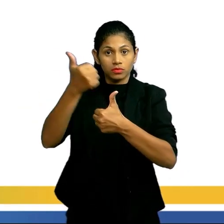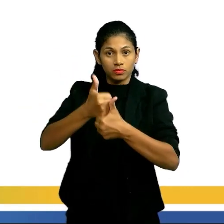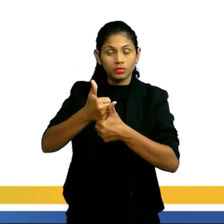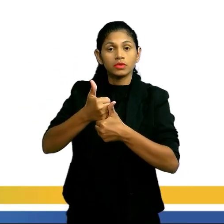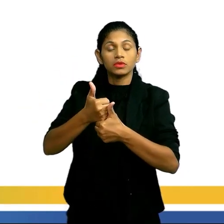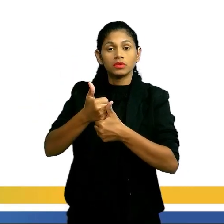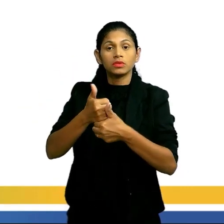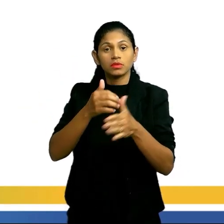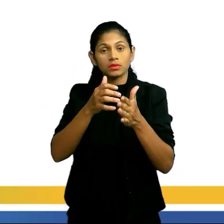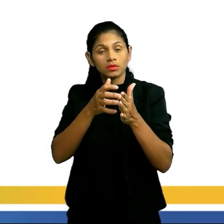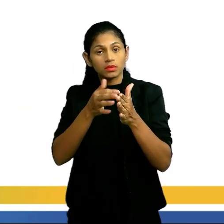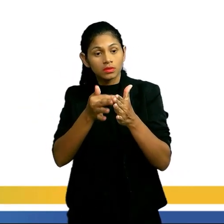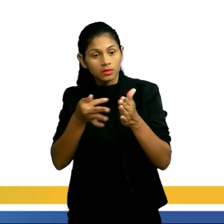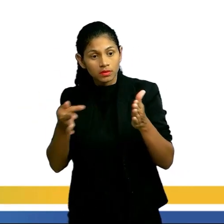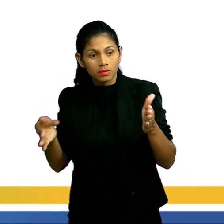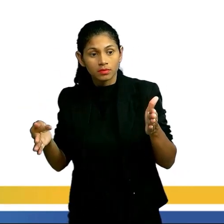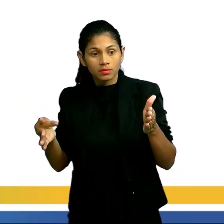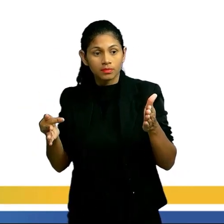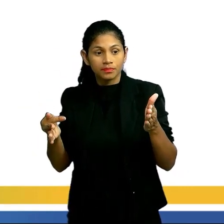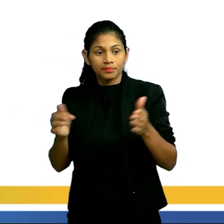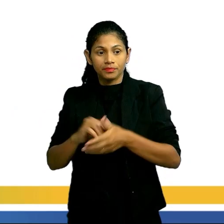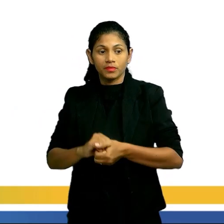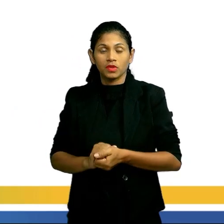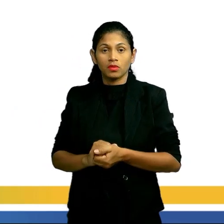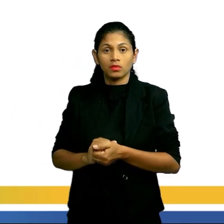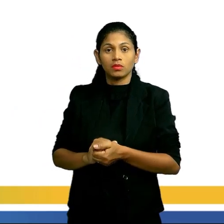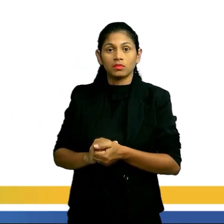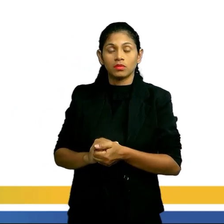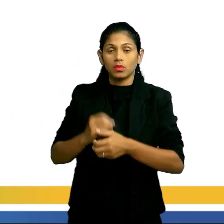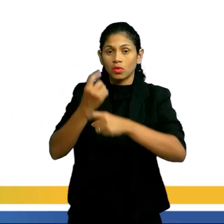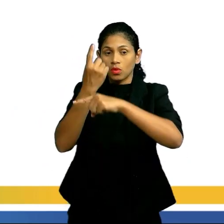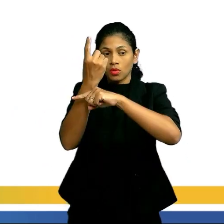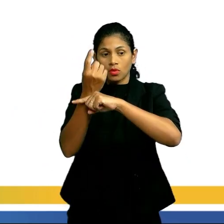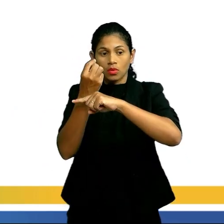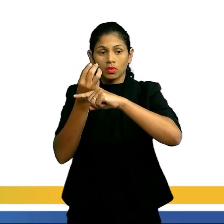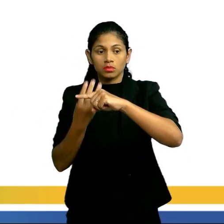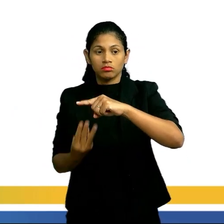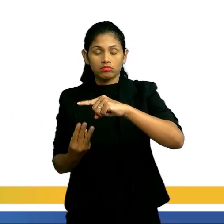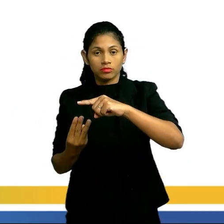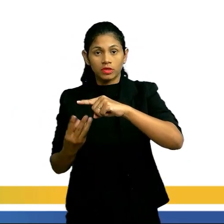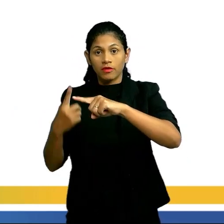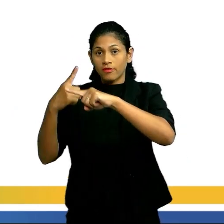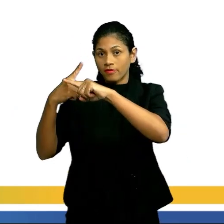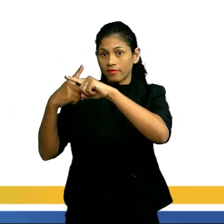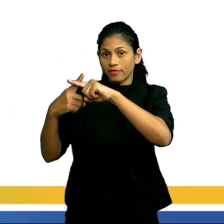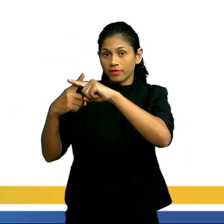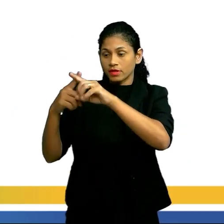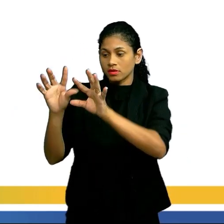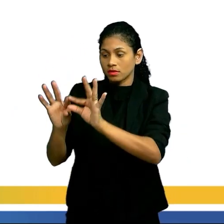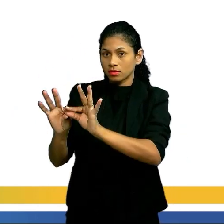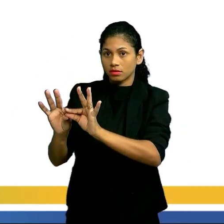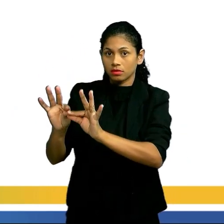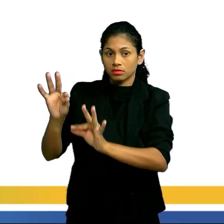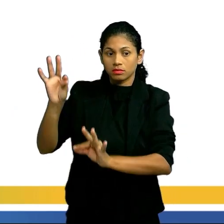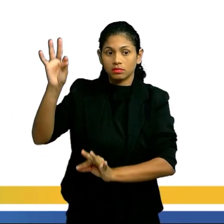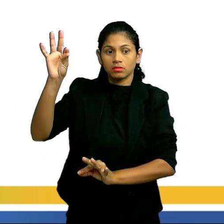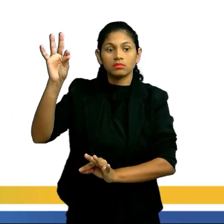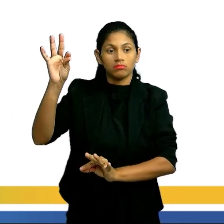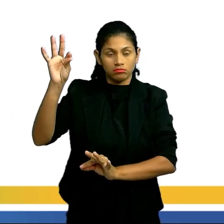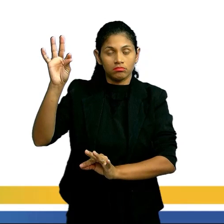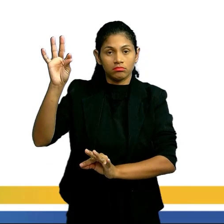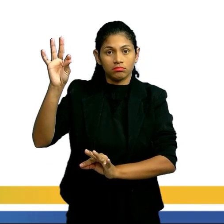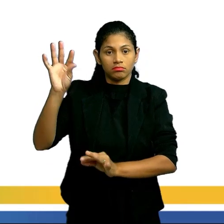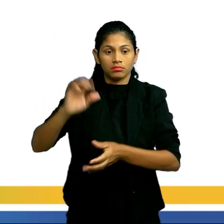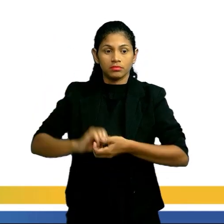O volume da pirâmide é igual a 1/3 da área da base vezes a altura,